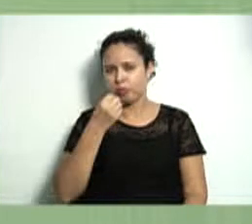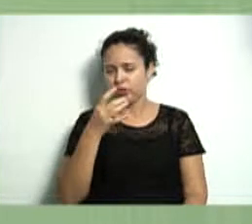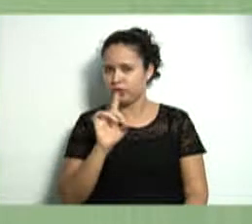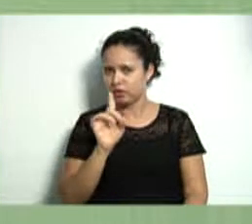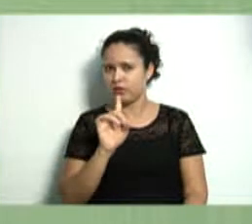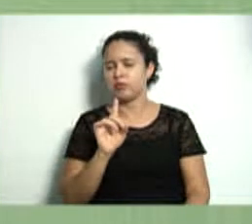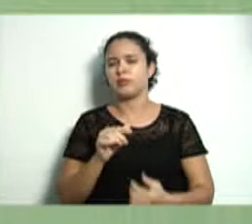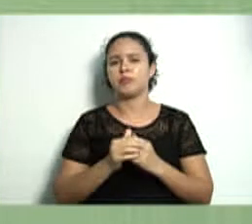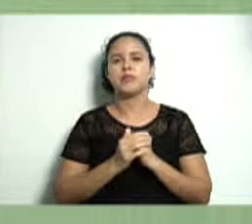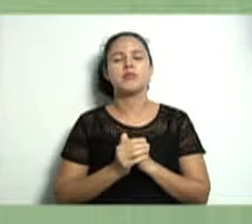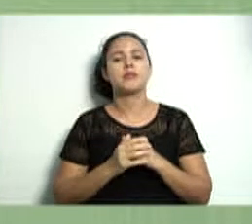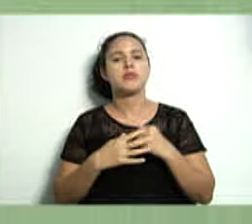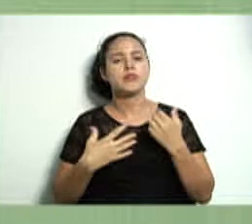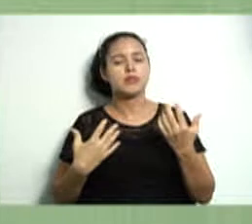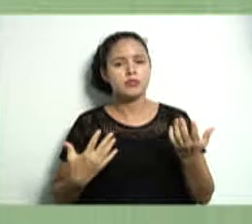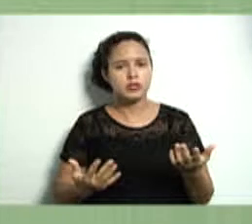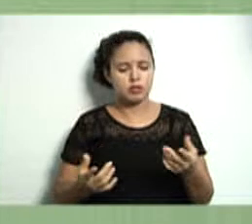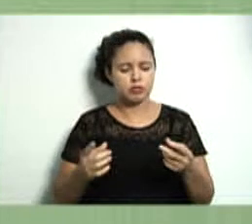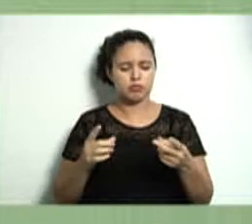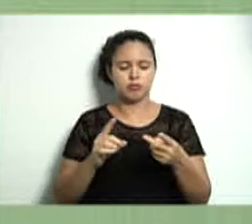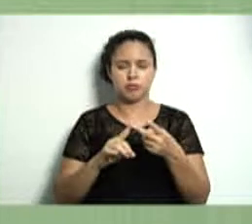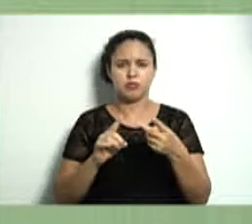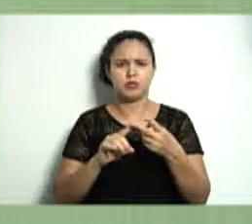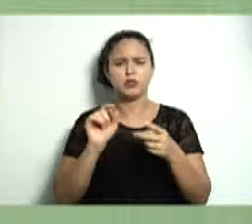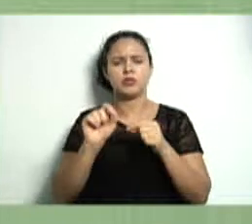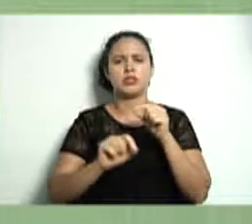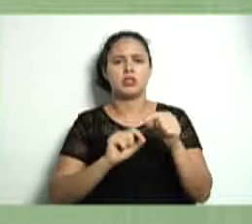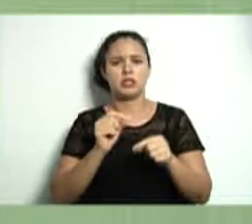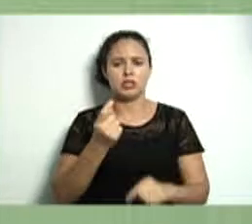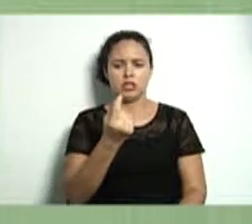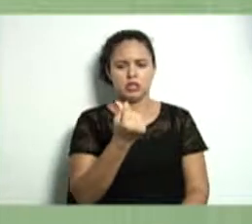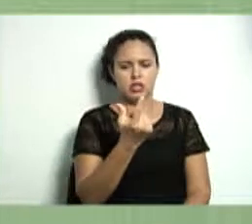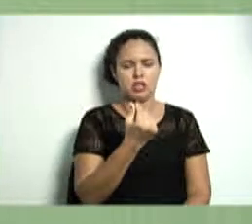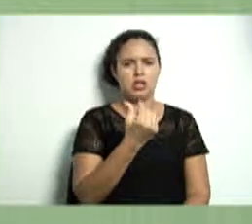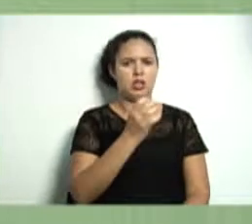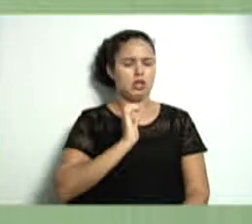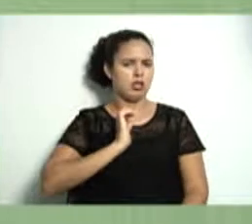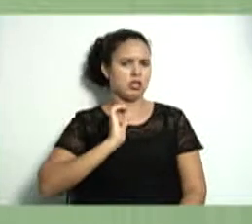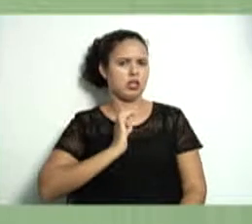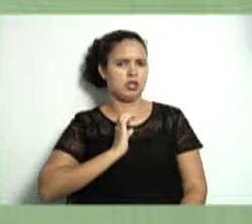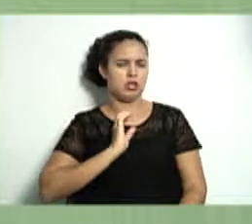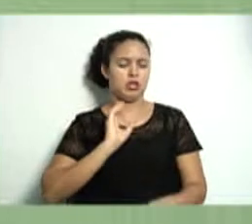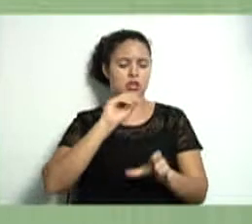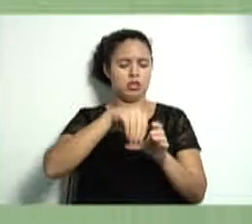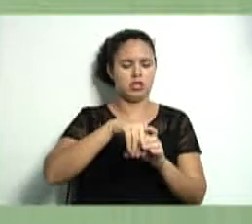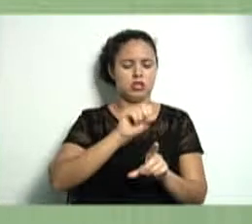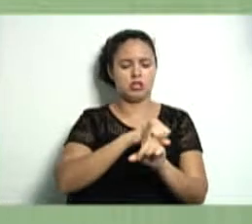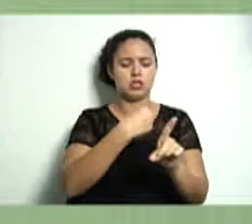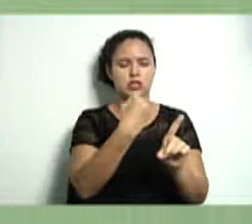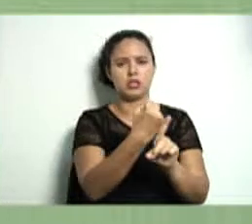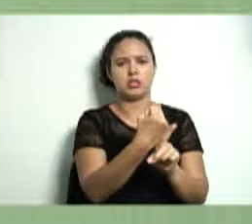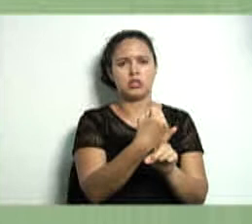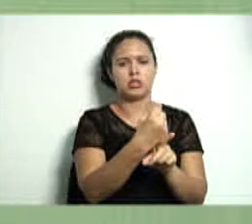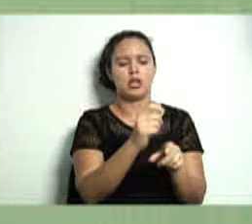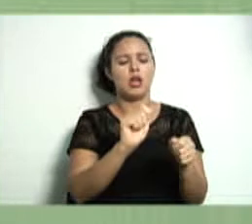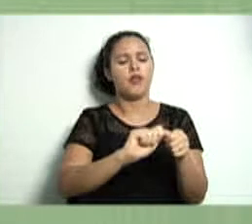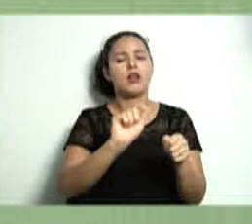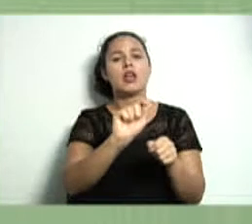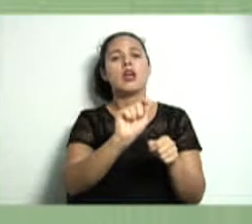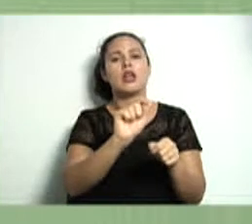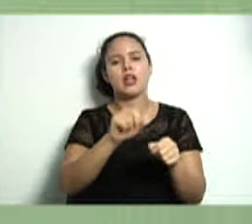a riqueza, né, os bens e serviços da sociedade, eles eram produzidos